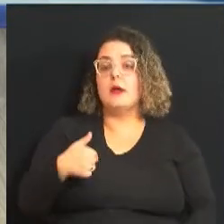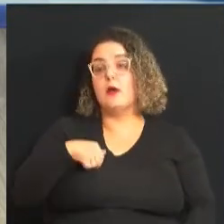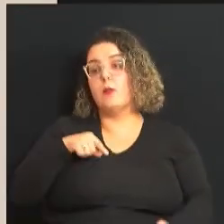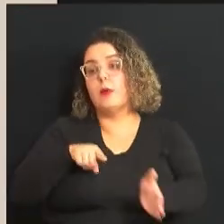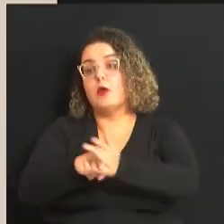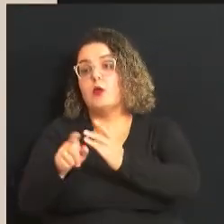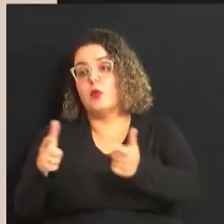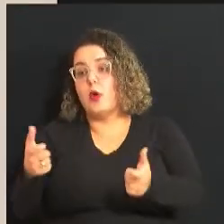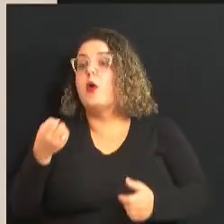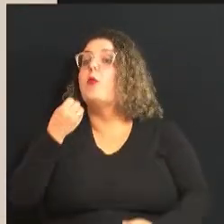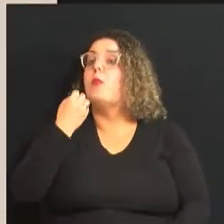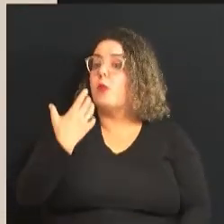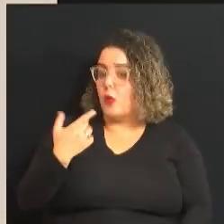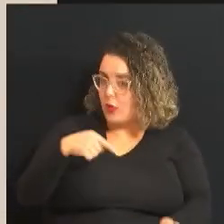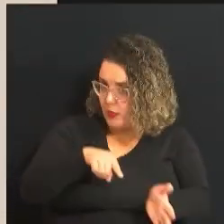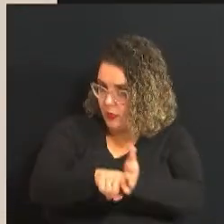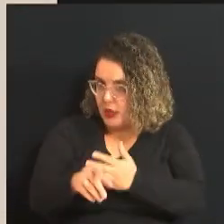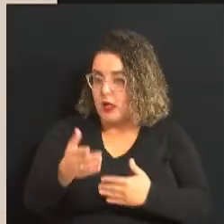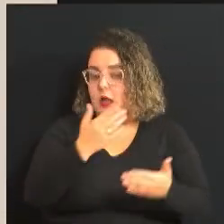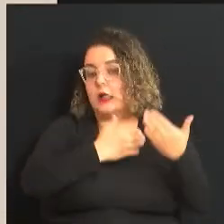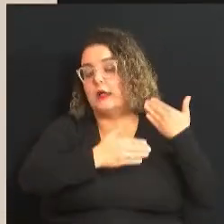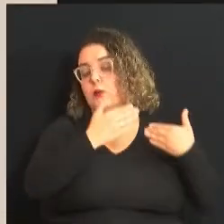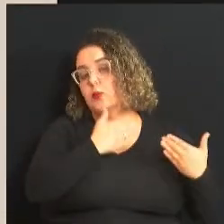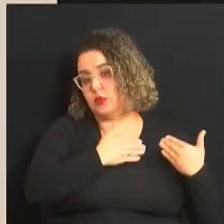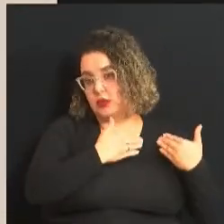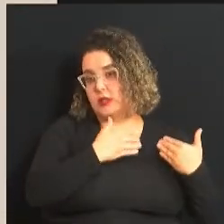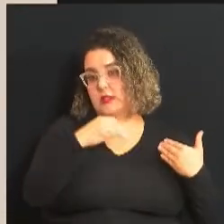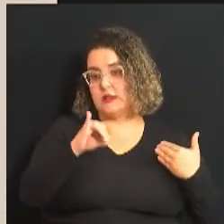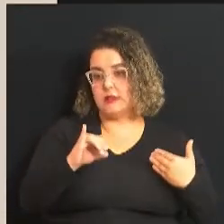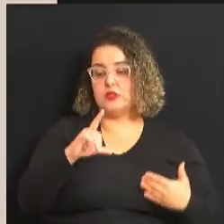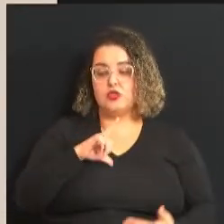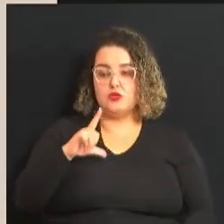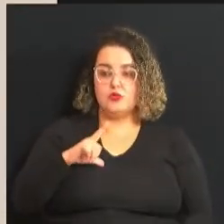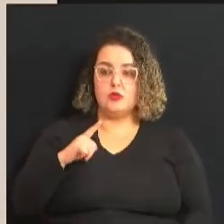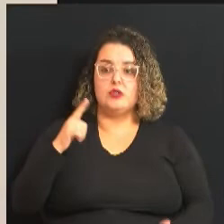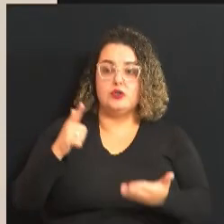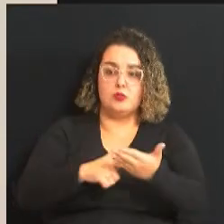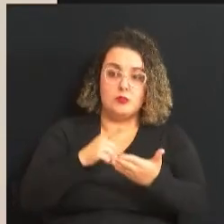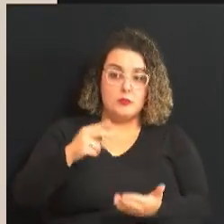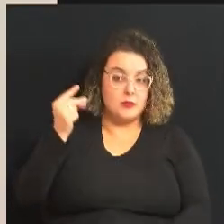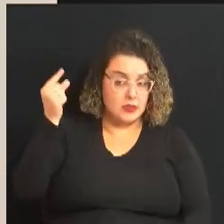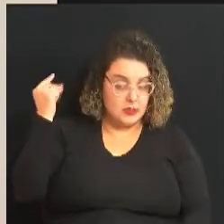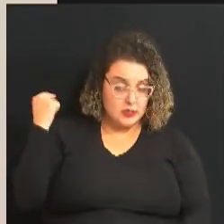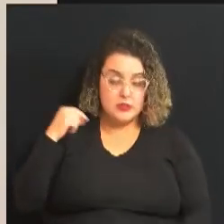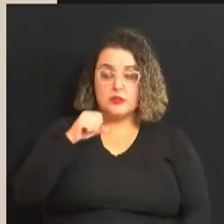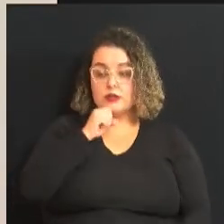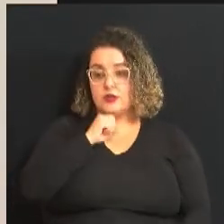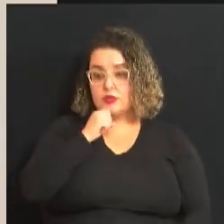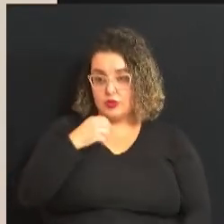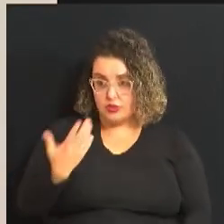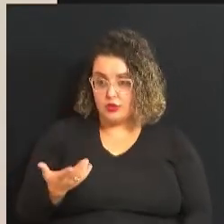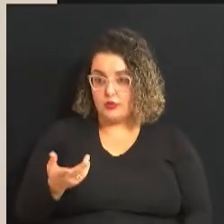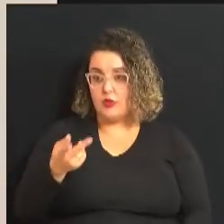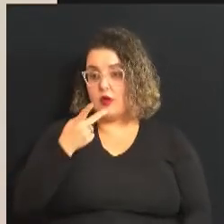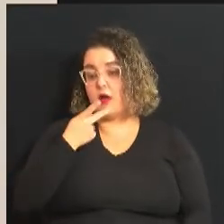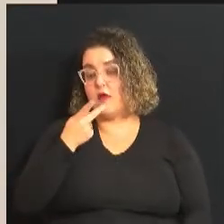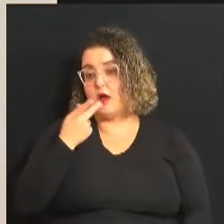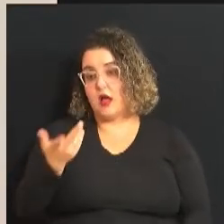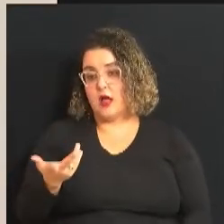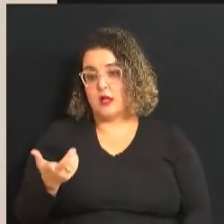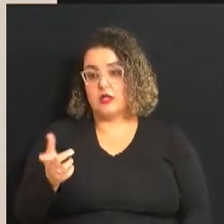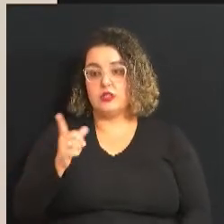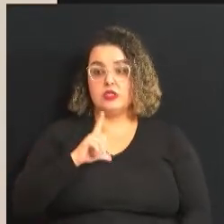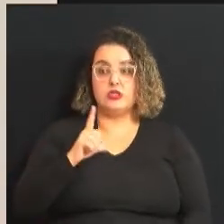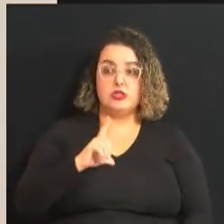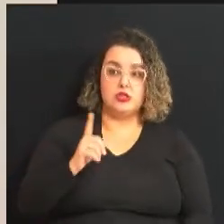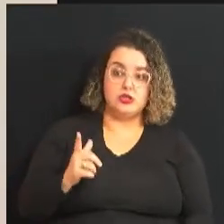Boa pergunta. Há um tempo atrás, se você pegasse uma literatura mais antiga, falava que existia uma